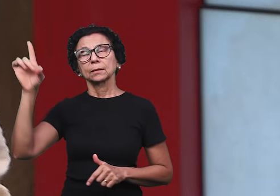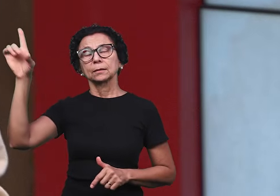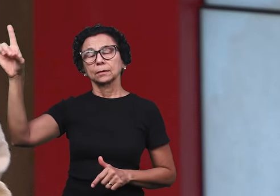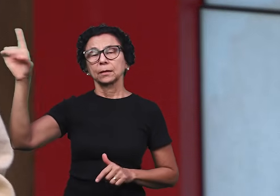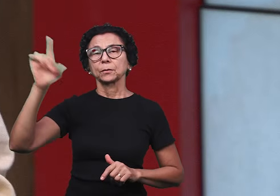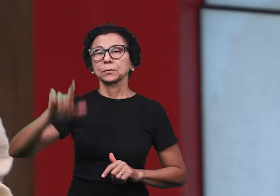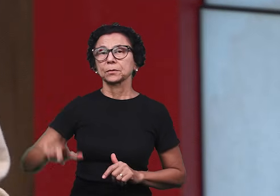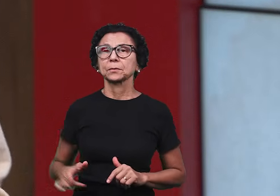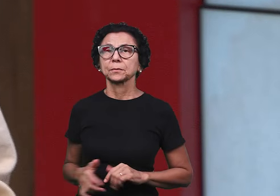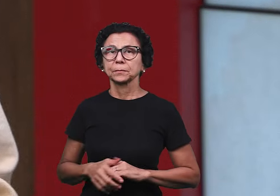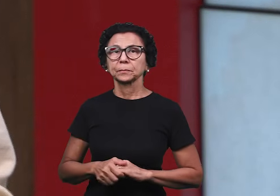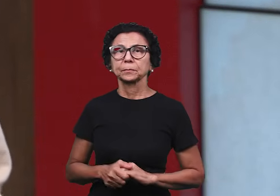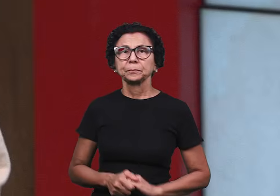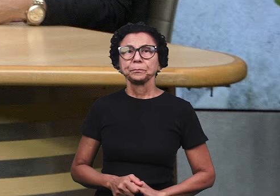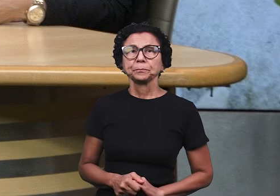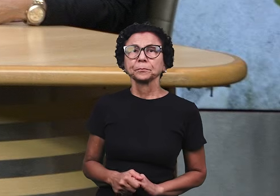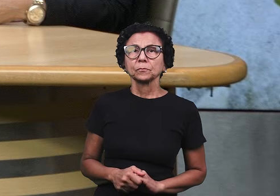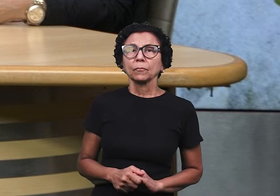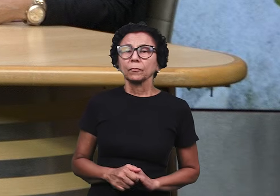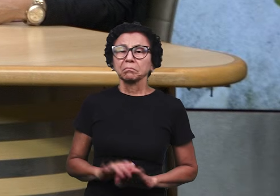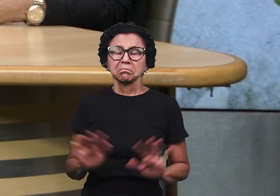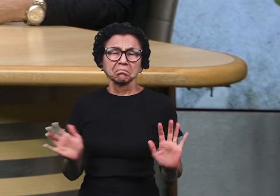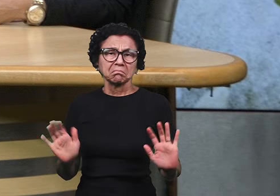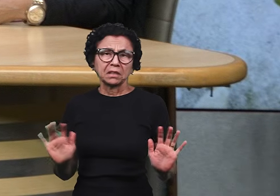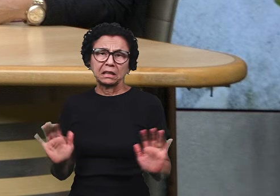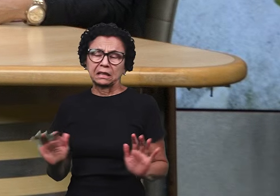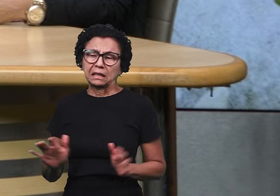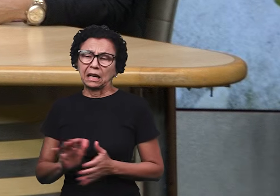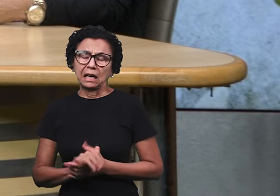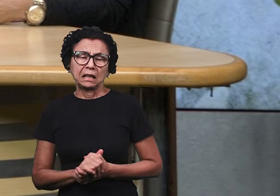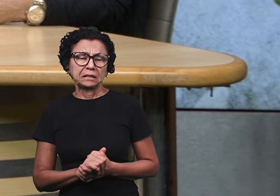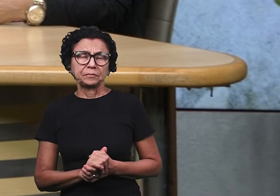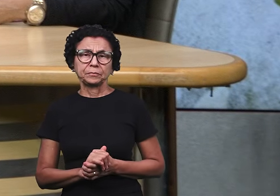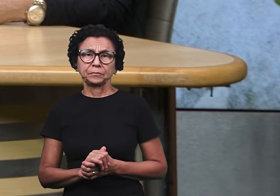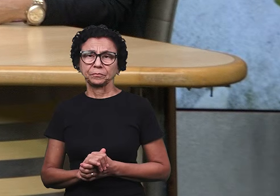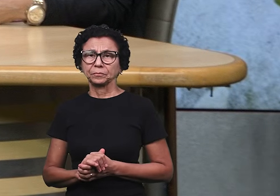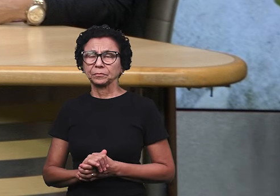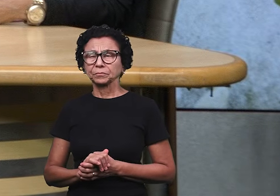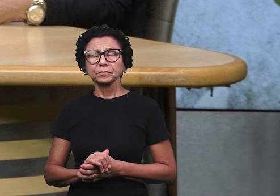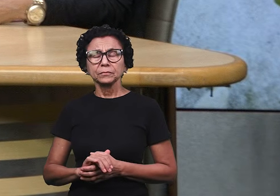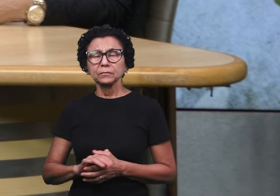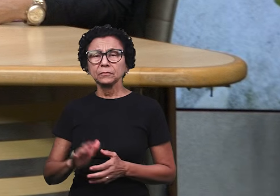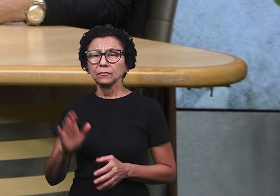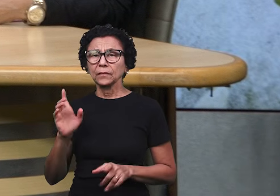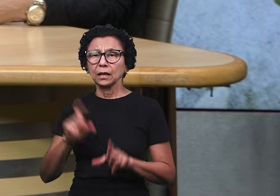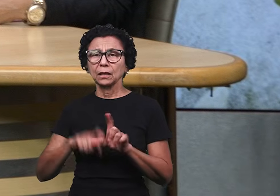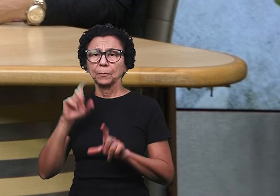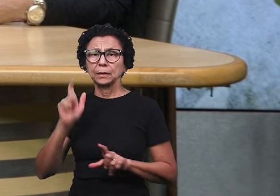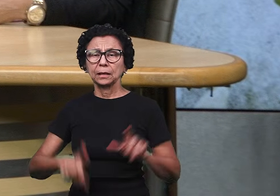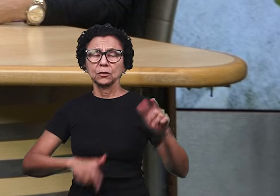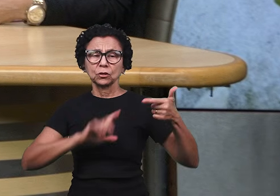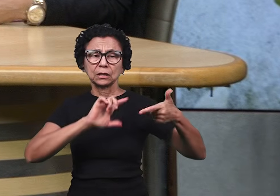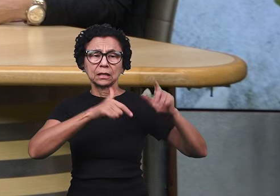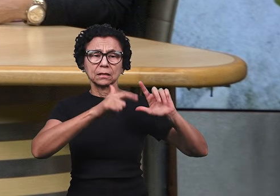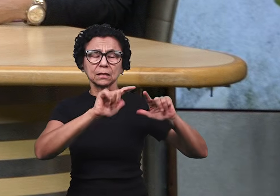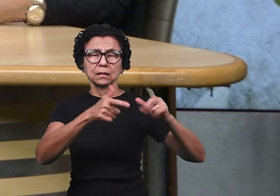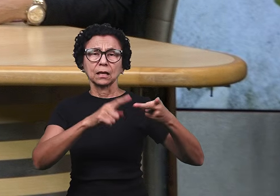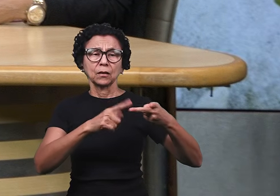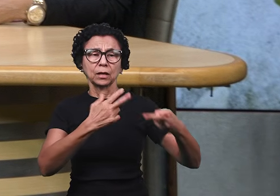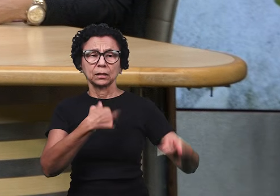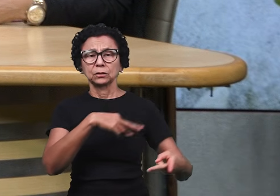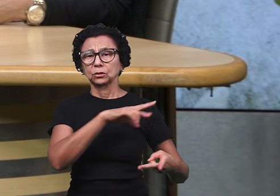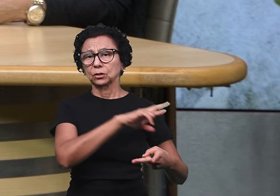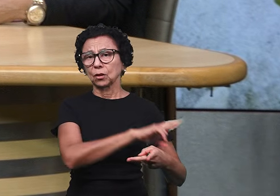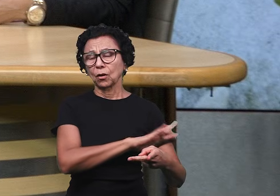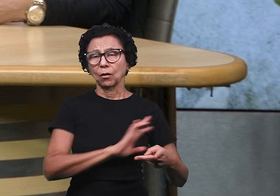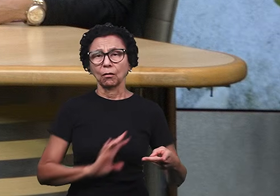Então a nossa adoração ao Senhor não está dependendo de questões tradicionais, religiosas, físicas,